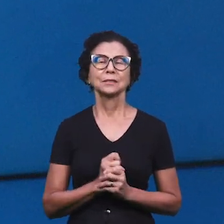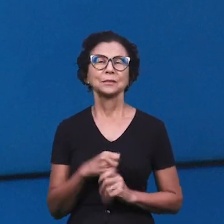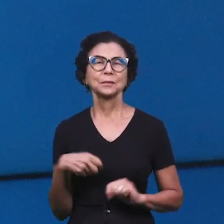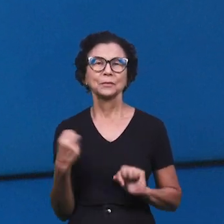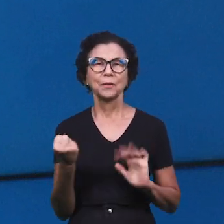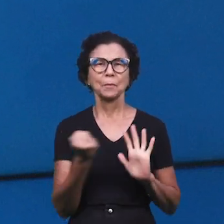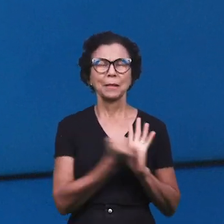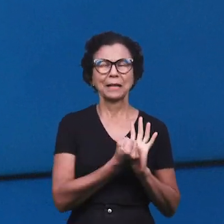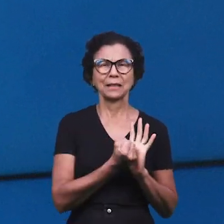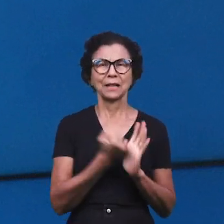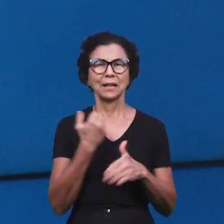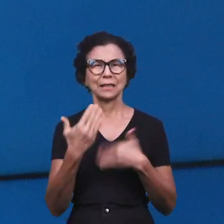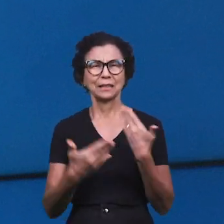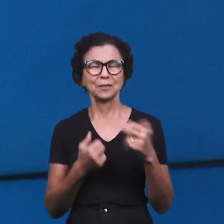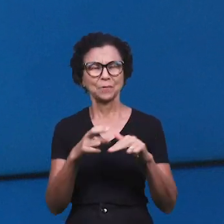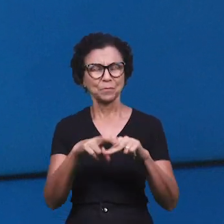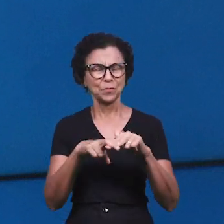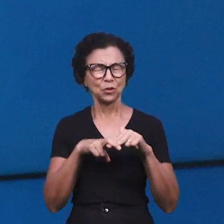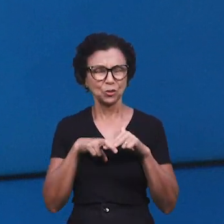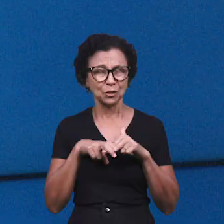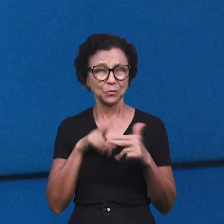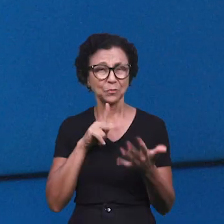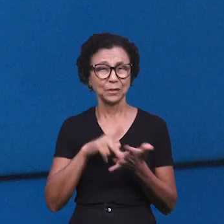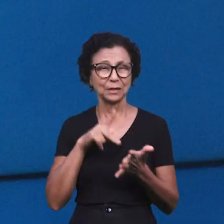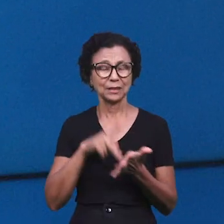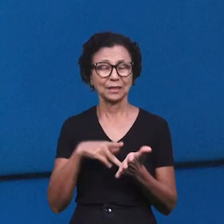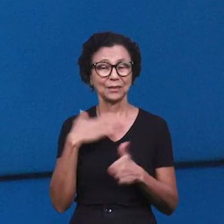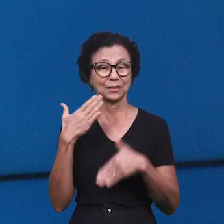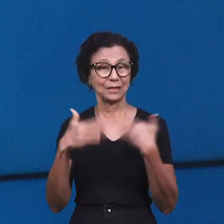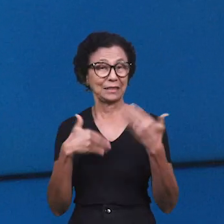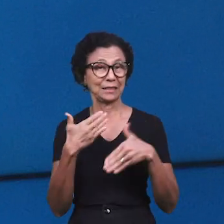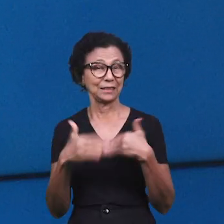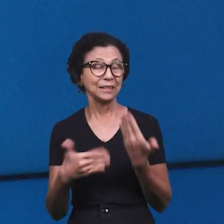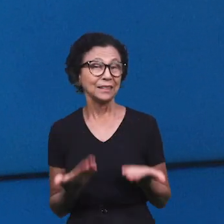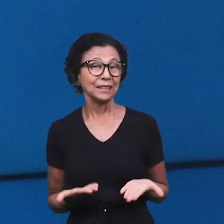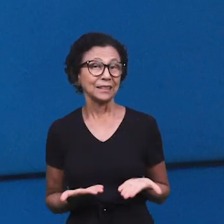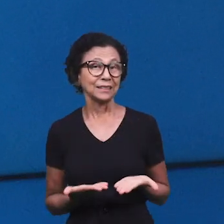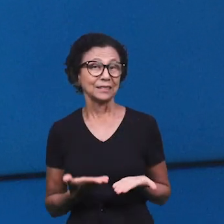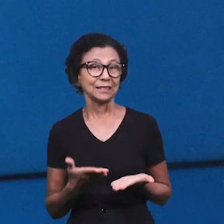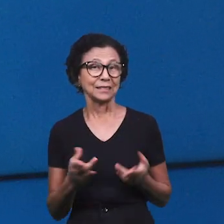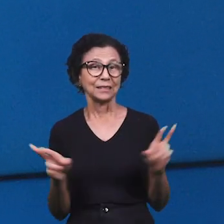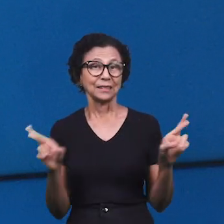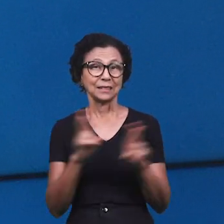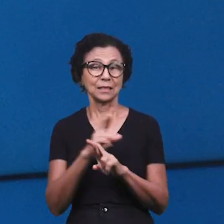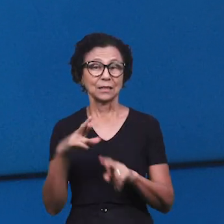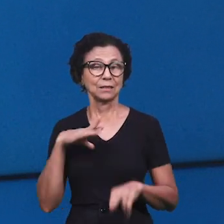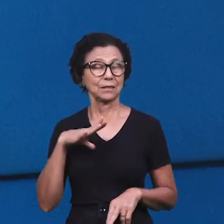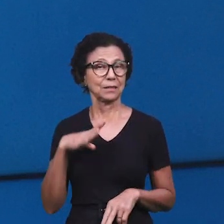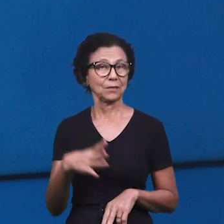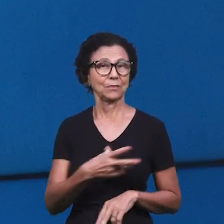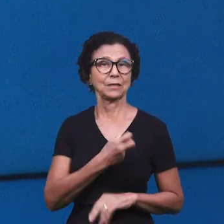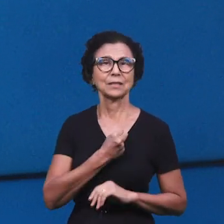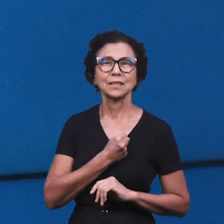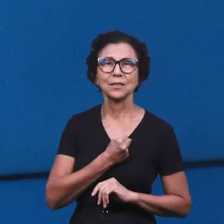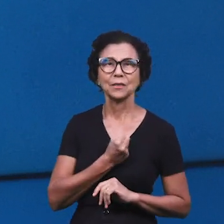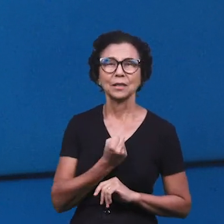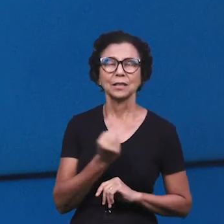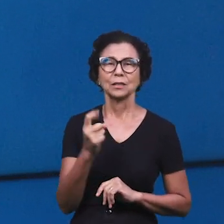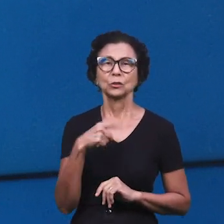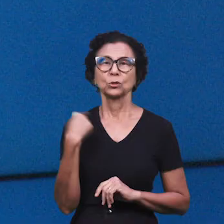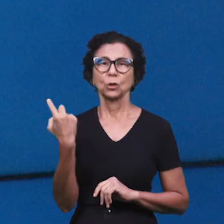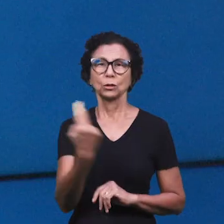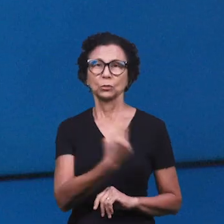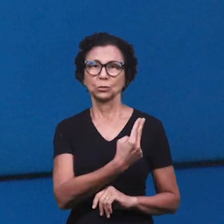nossa salvação, é exatamente ter os nossos nomes escritos no livro da vida, como muito bem foi muito